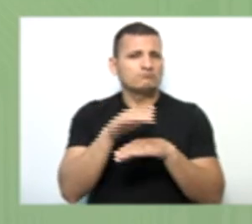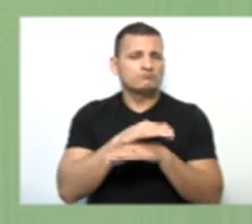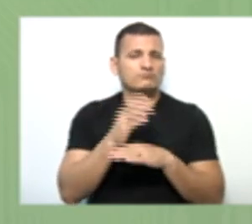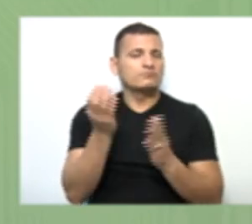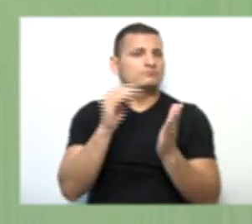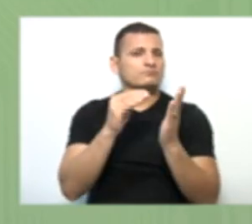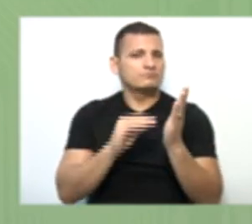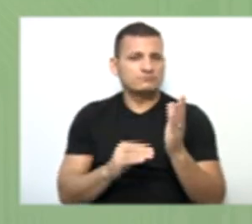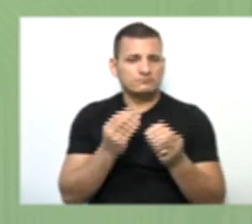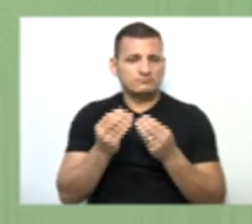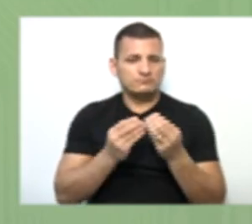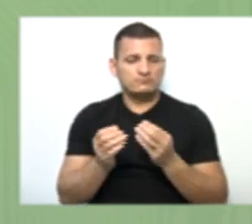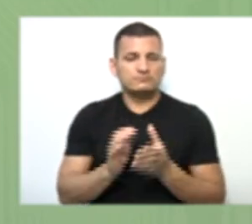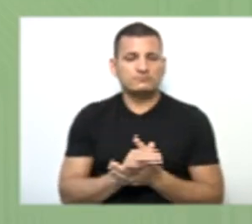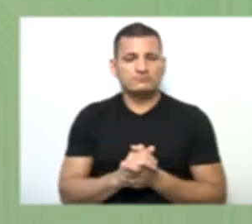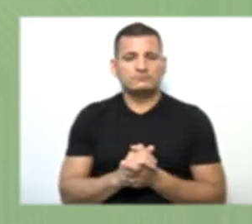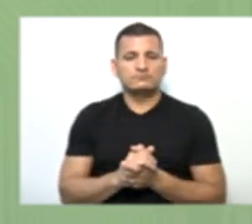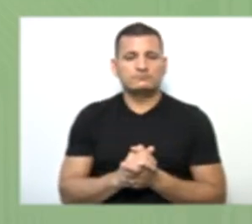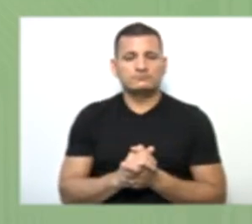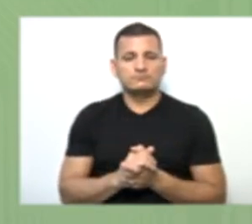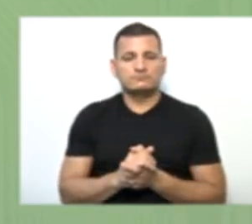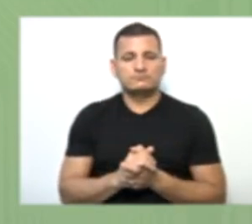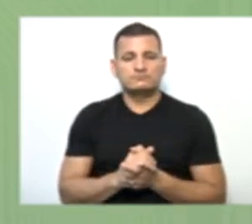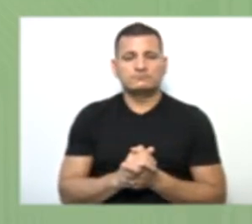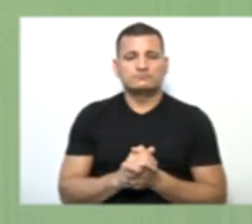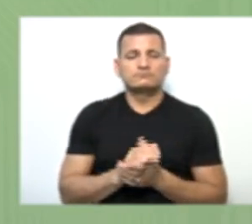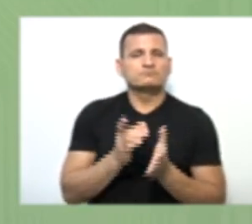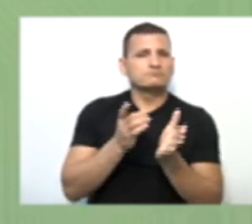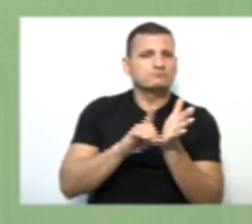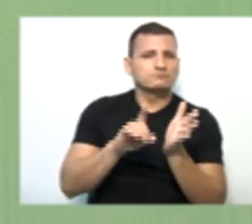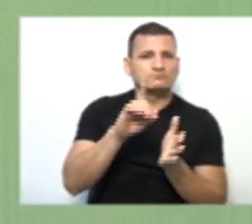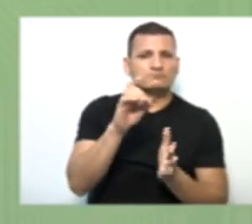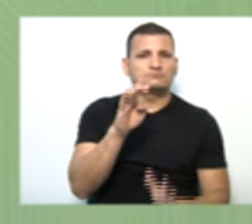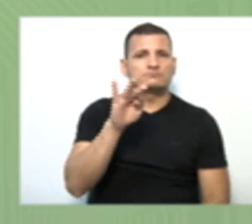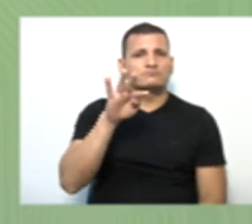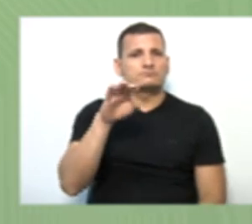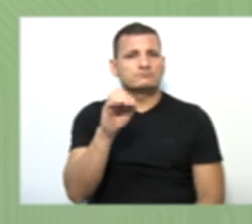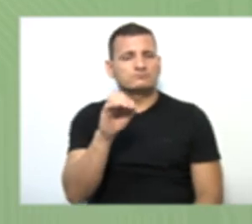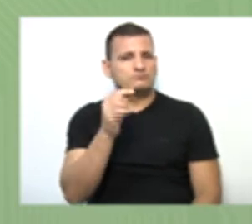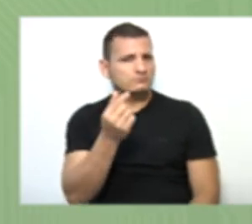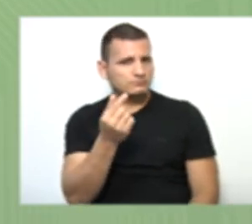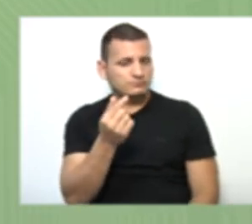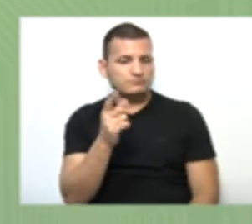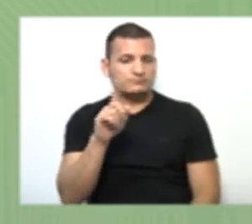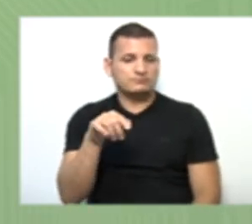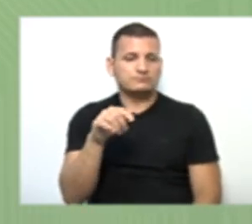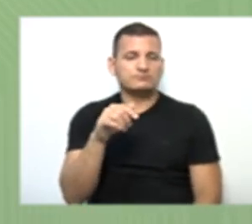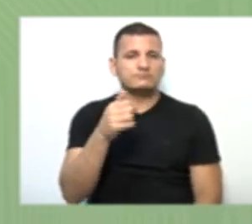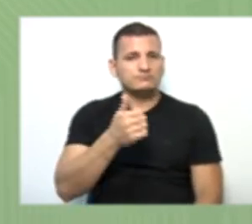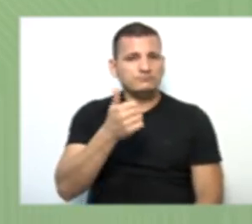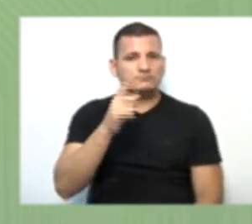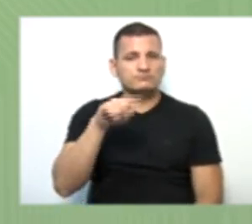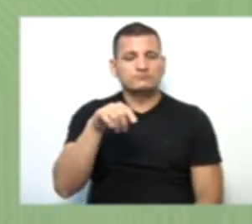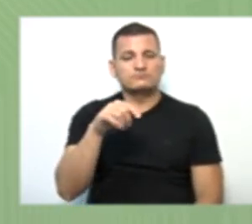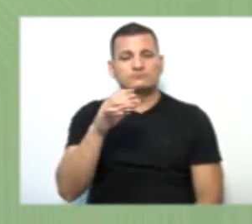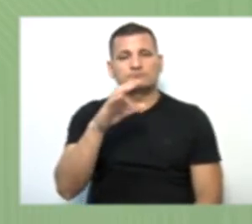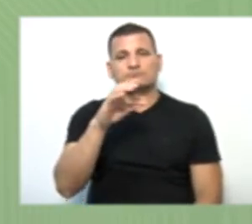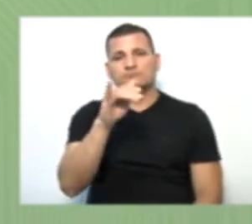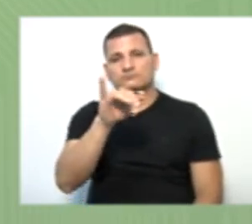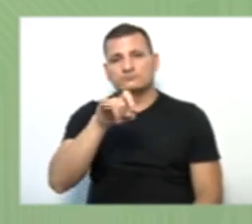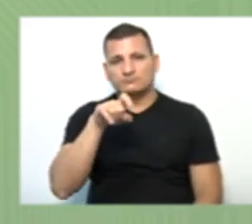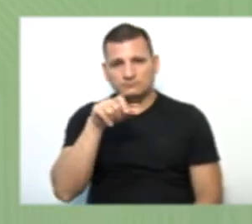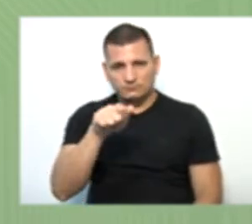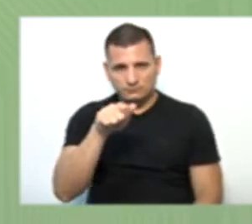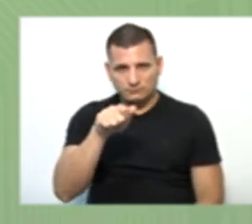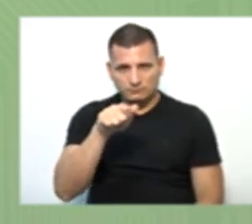lá? Débito. Qual é o débito? Exatamente. O primeiro débito é o caixa, porque